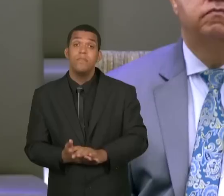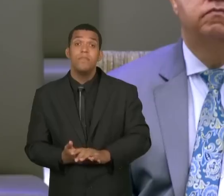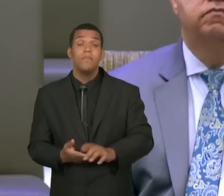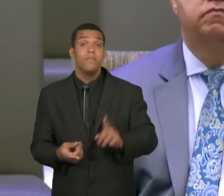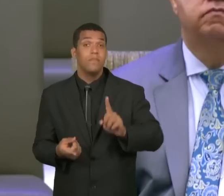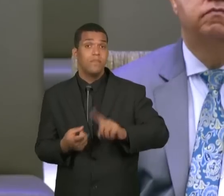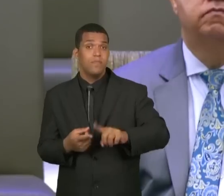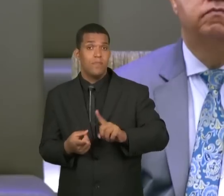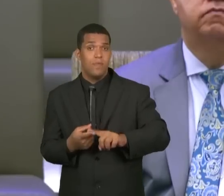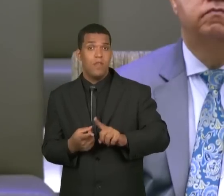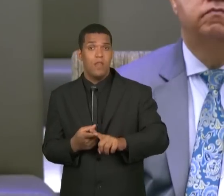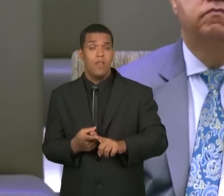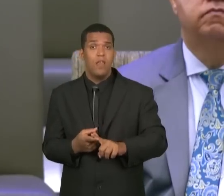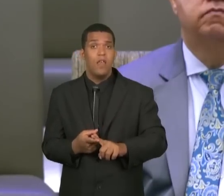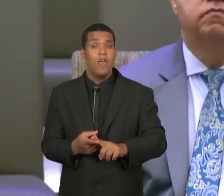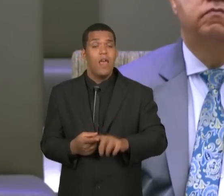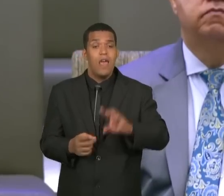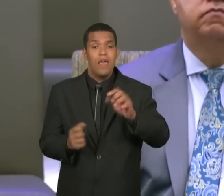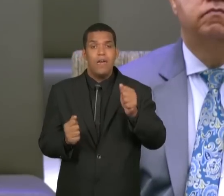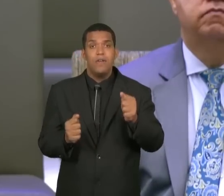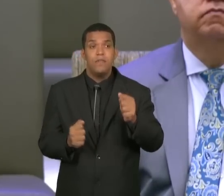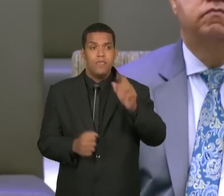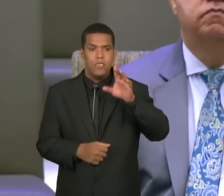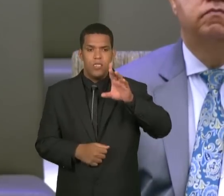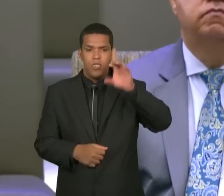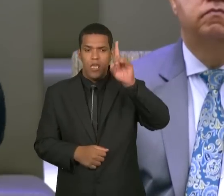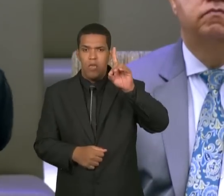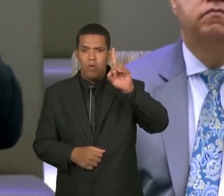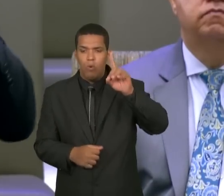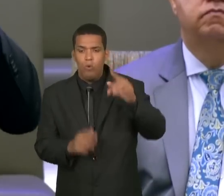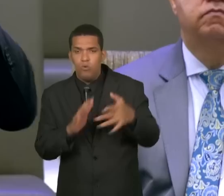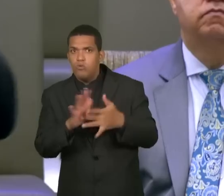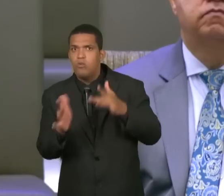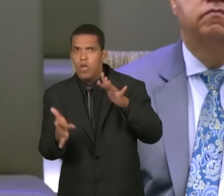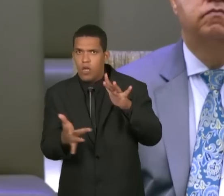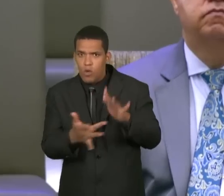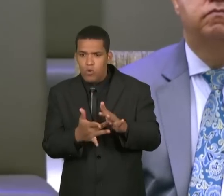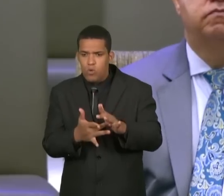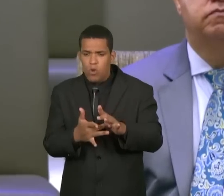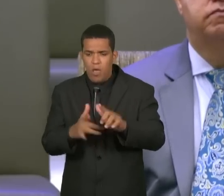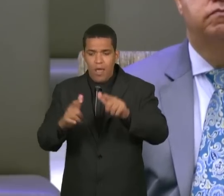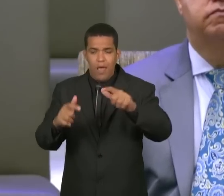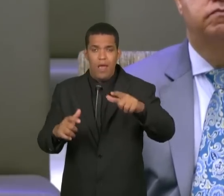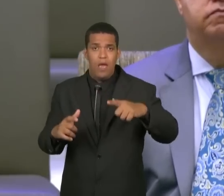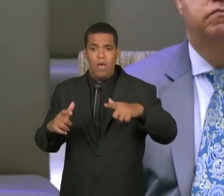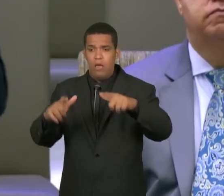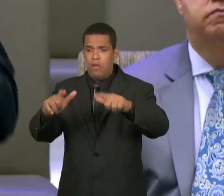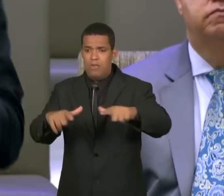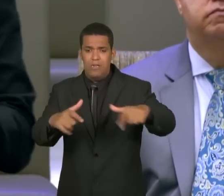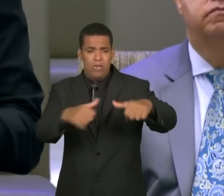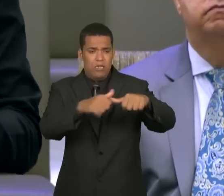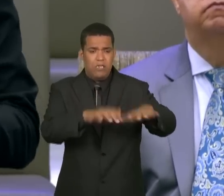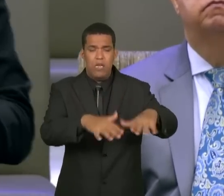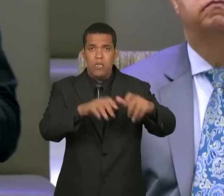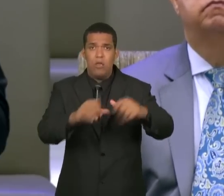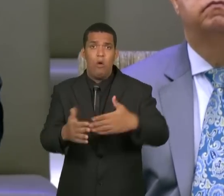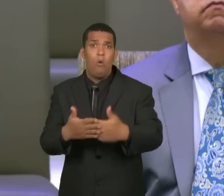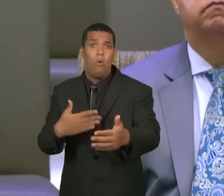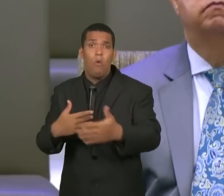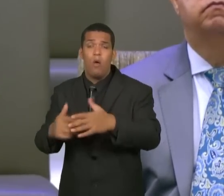possui a onipresença o atributo pelo qual Deus está presente